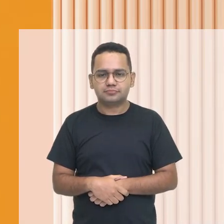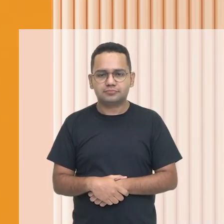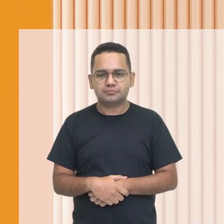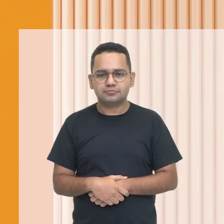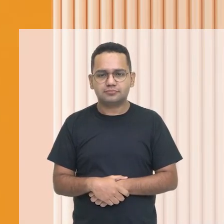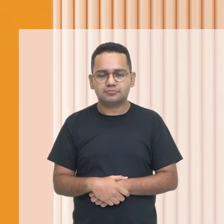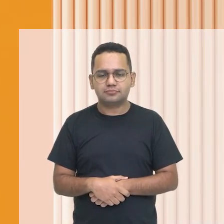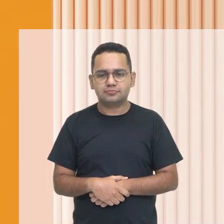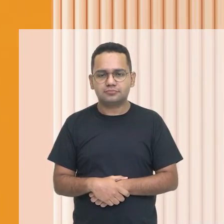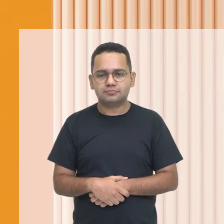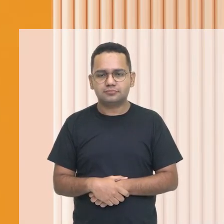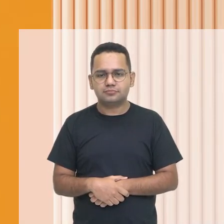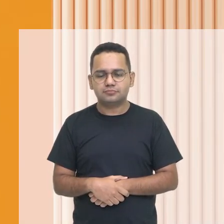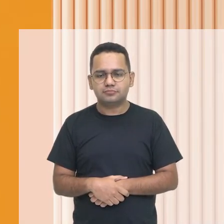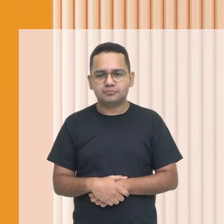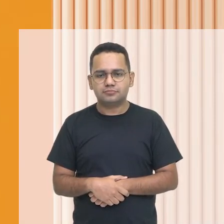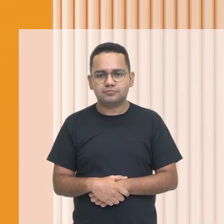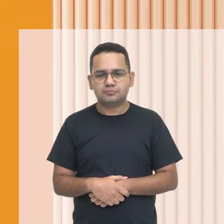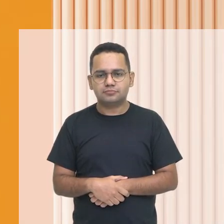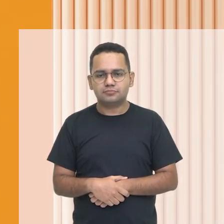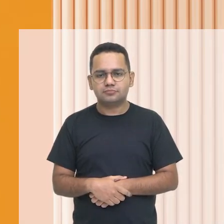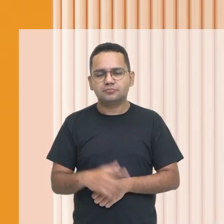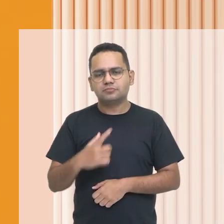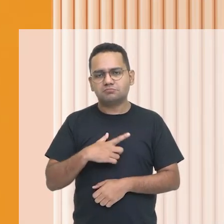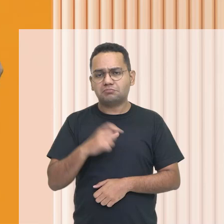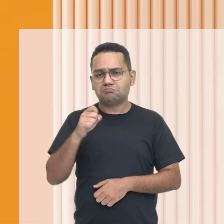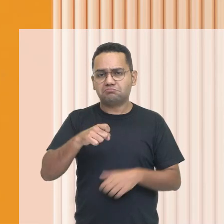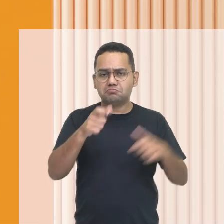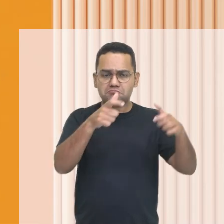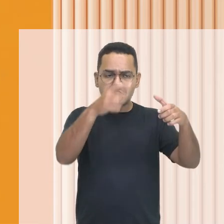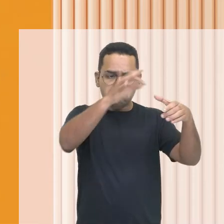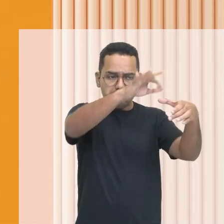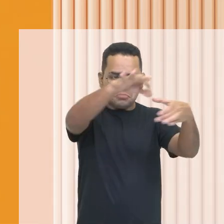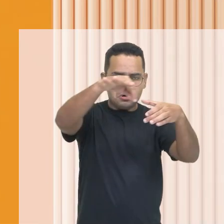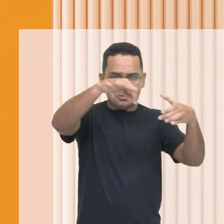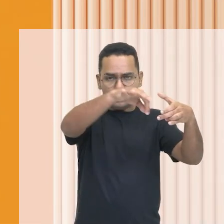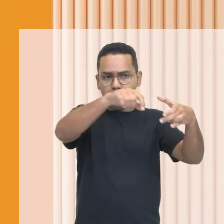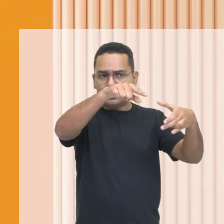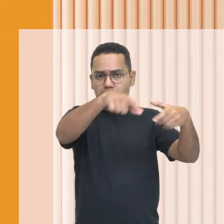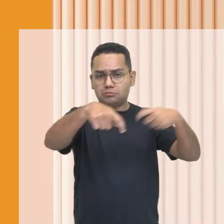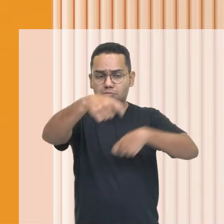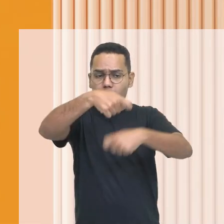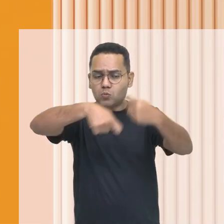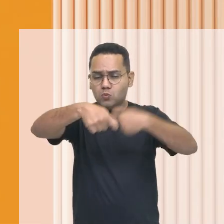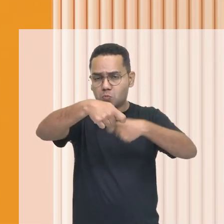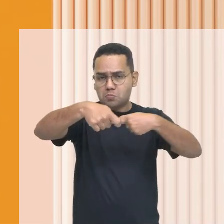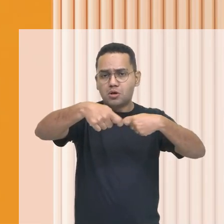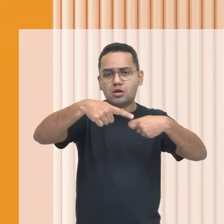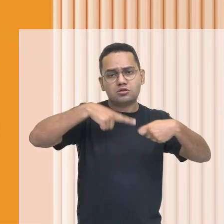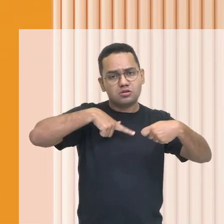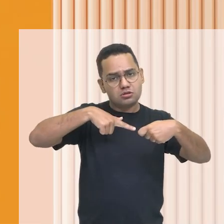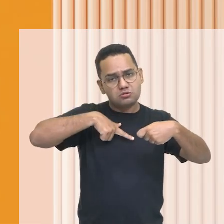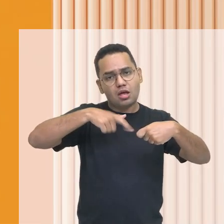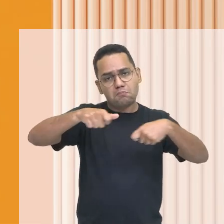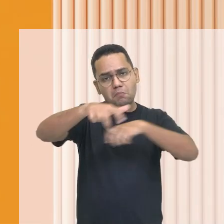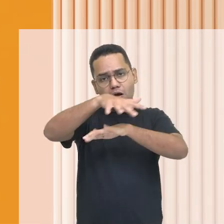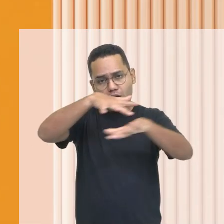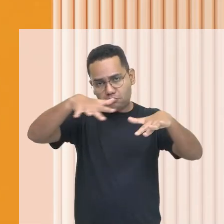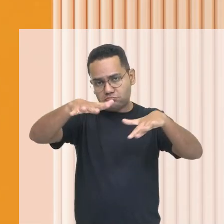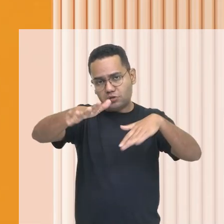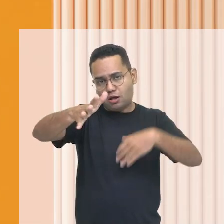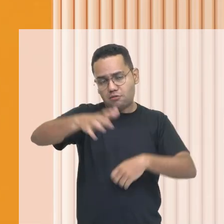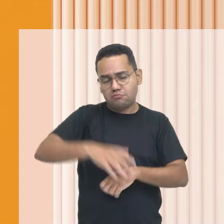plantações, você vai ter uma circulação econômica na região amazônica, mas até mesmo